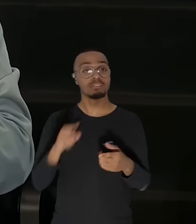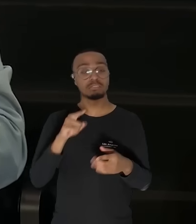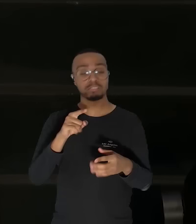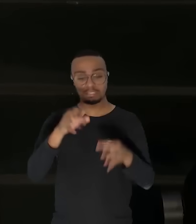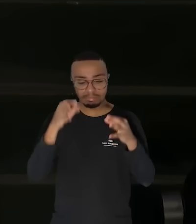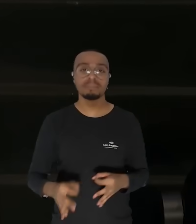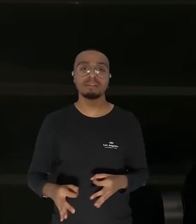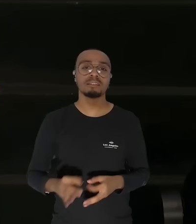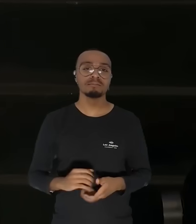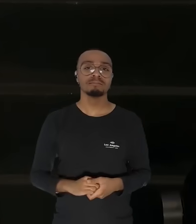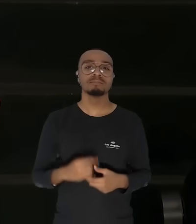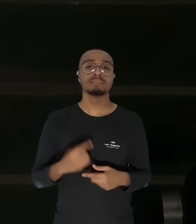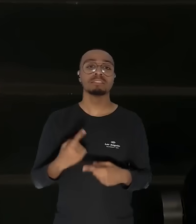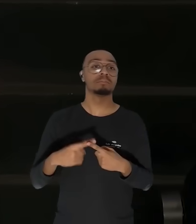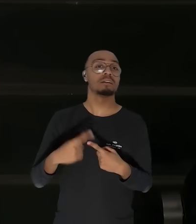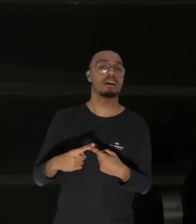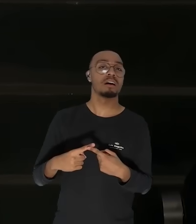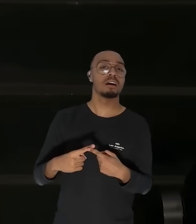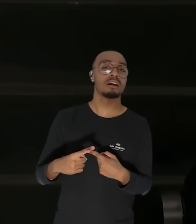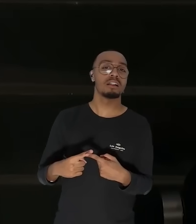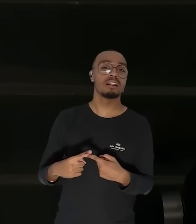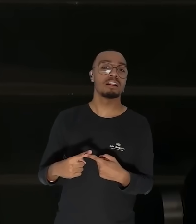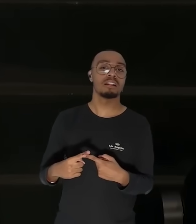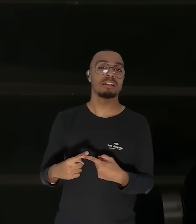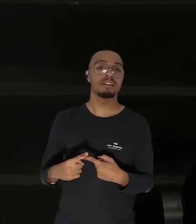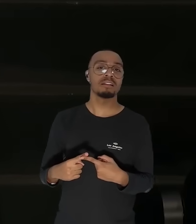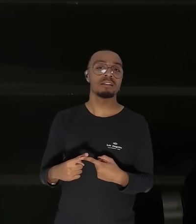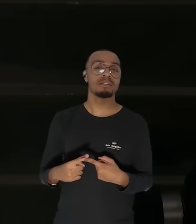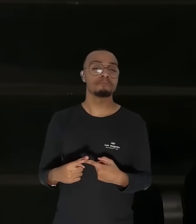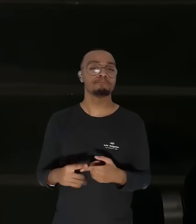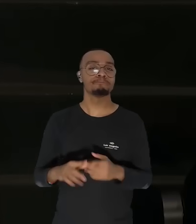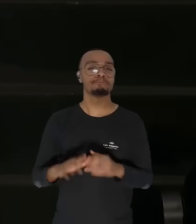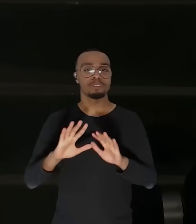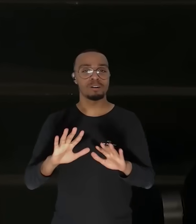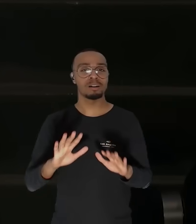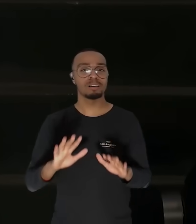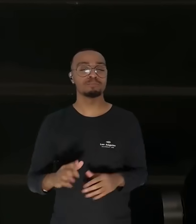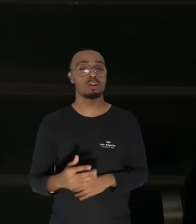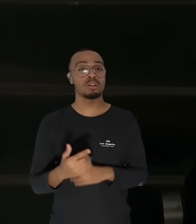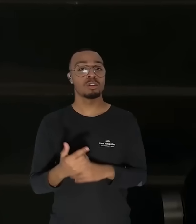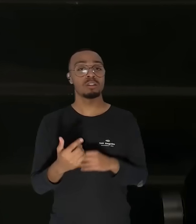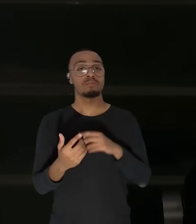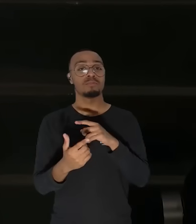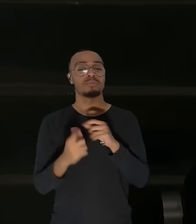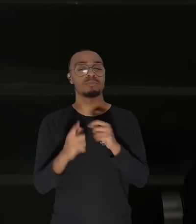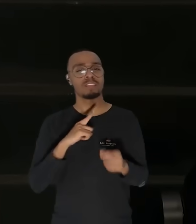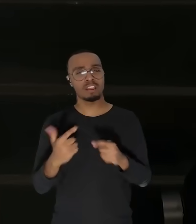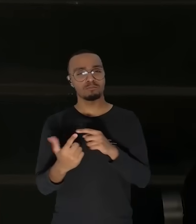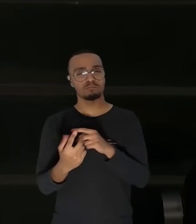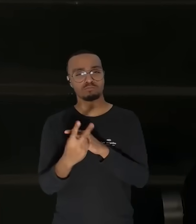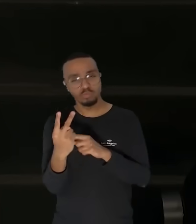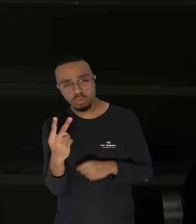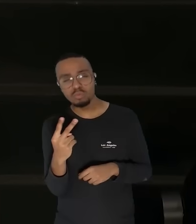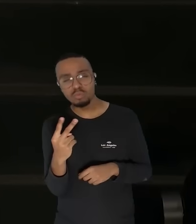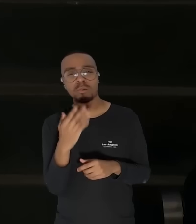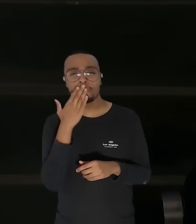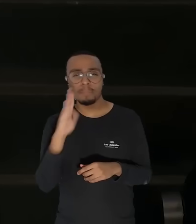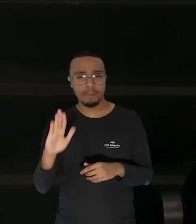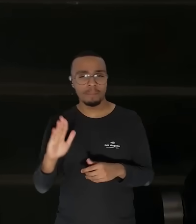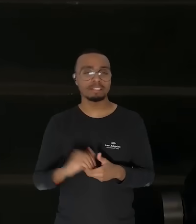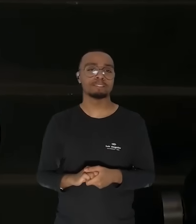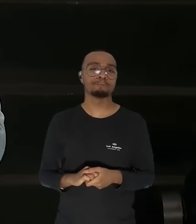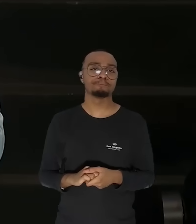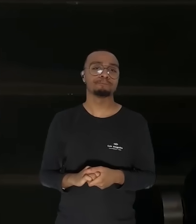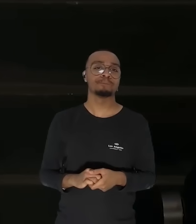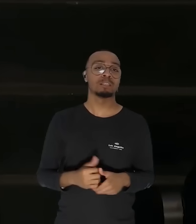problemas, porque Deus não promete o óbvio. Eu quero ler para você duas promessas. Coloca para mim, por gentileza, Mateus